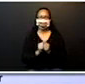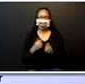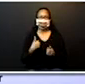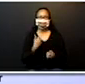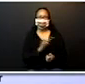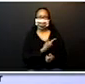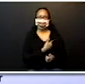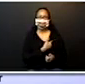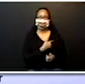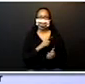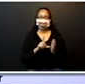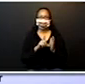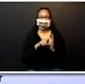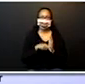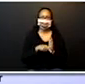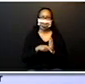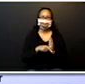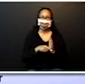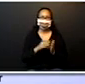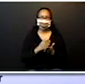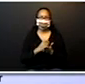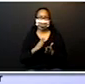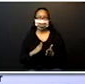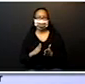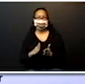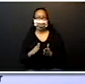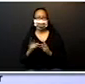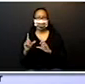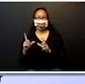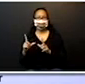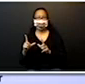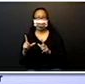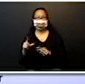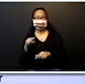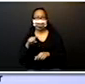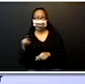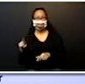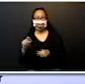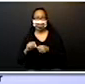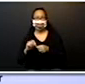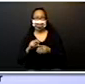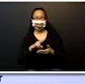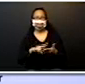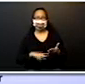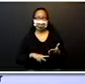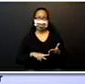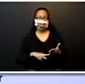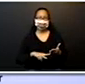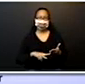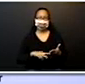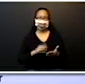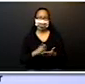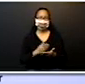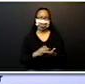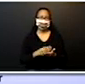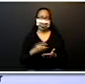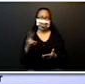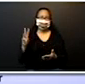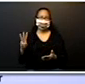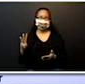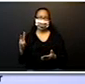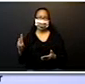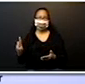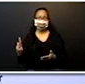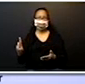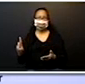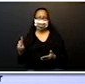Depois, você vai pausar o vídeo e você vai fazer a leitura da página 31 a 34, tentando já fazer